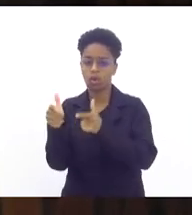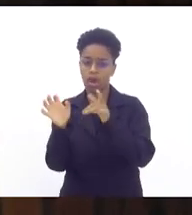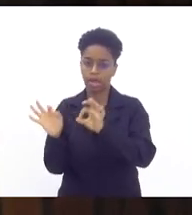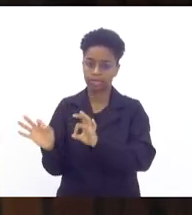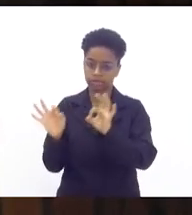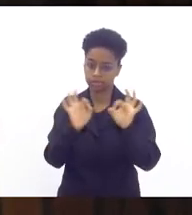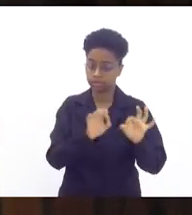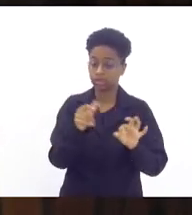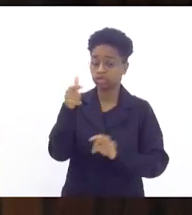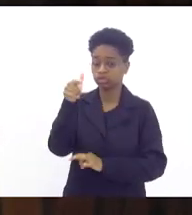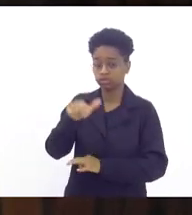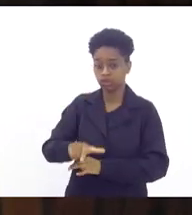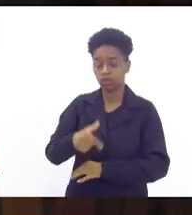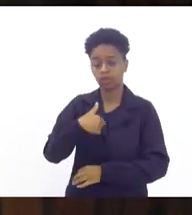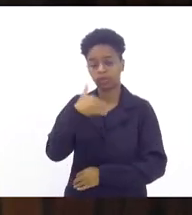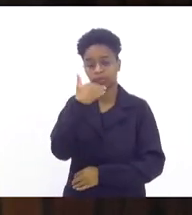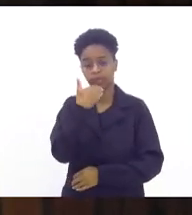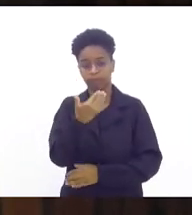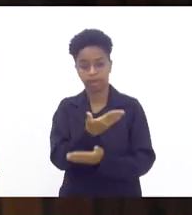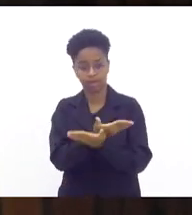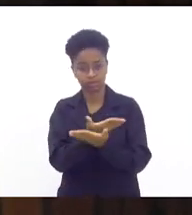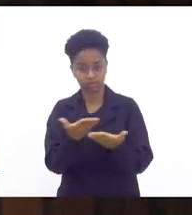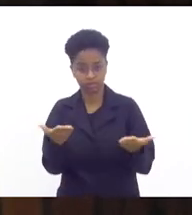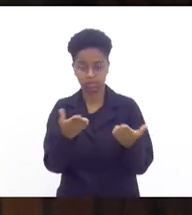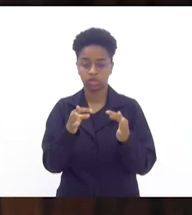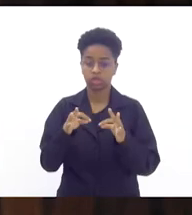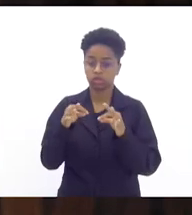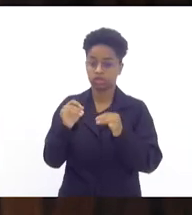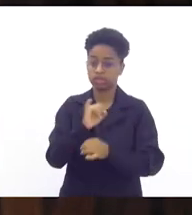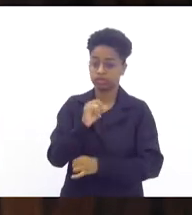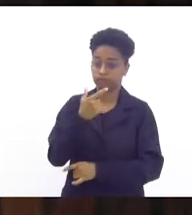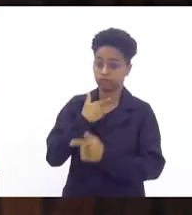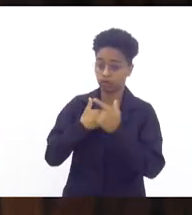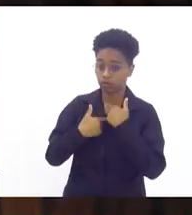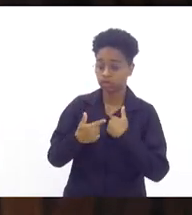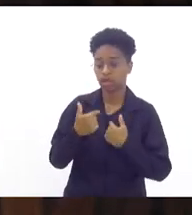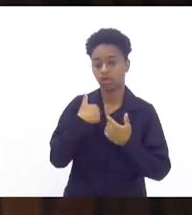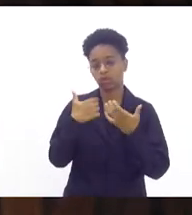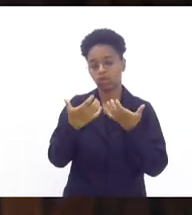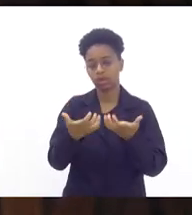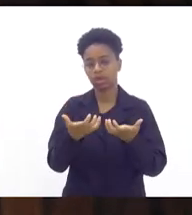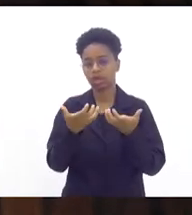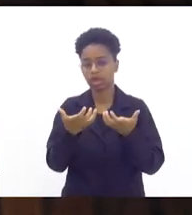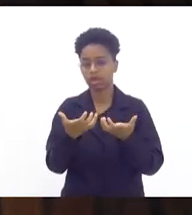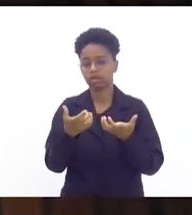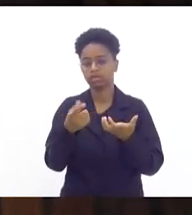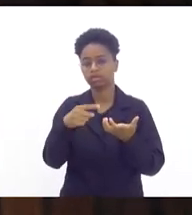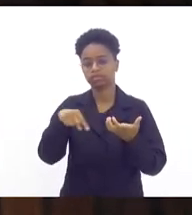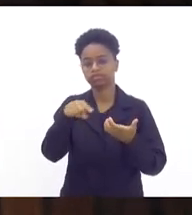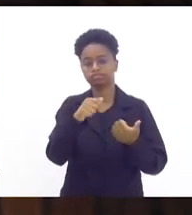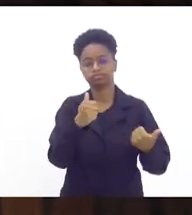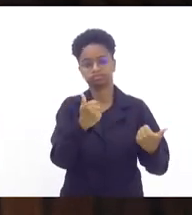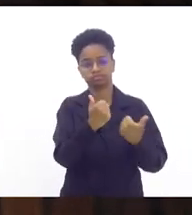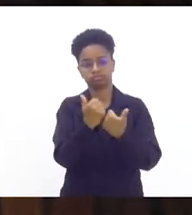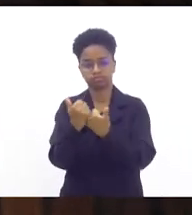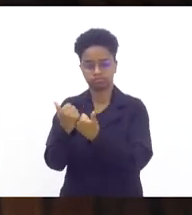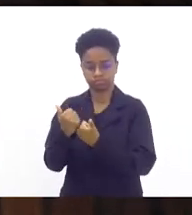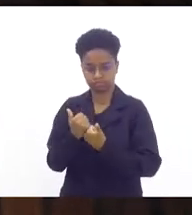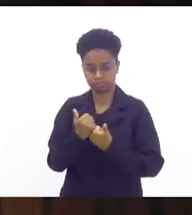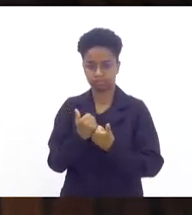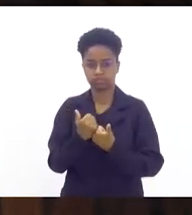mais uma vez o apelo aqueles que desejarem gostaria muito da contribuição de todos